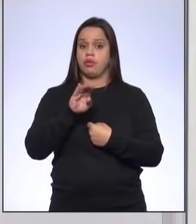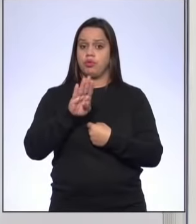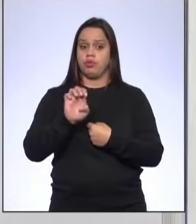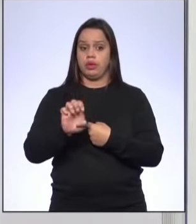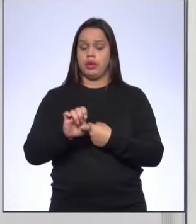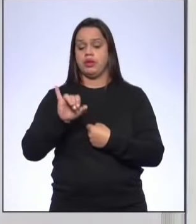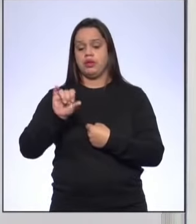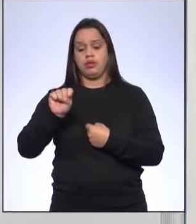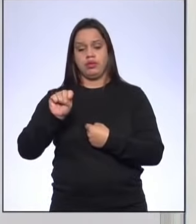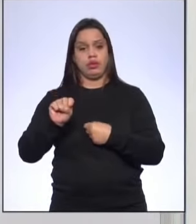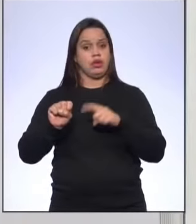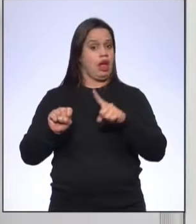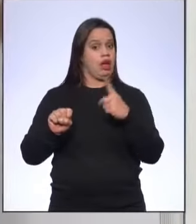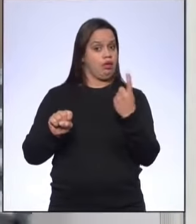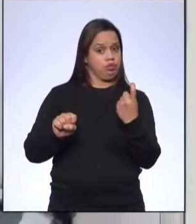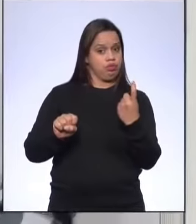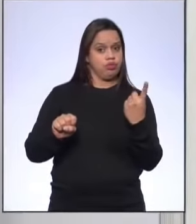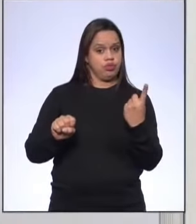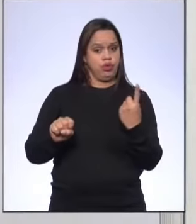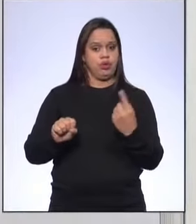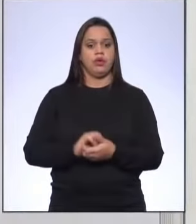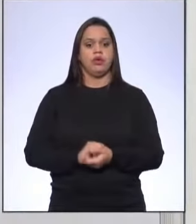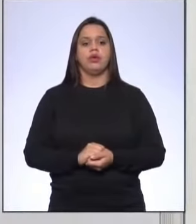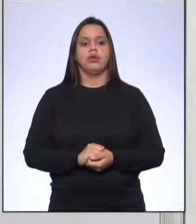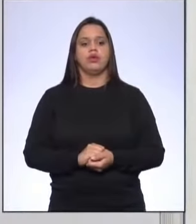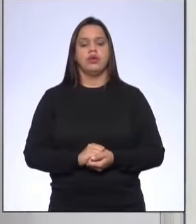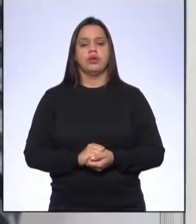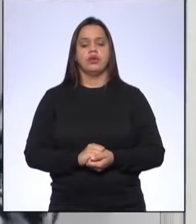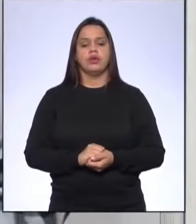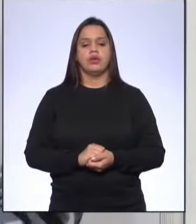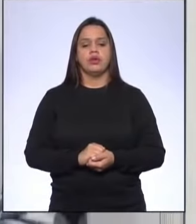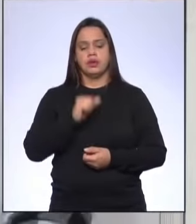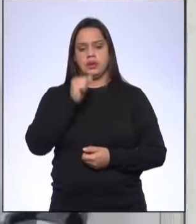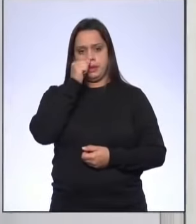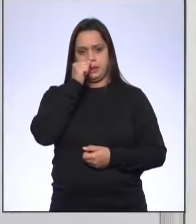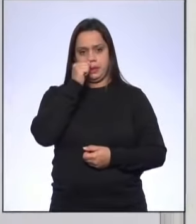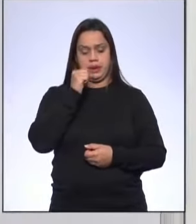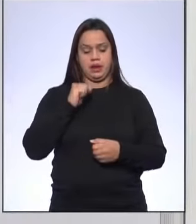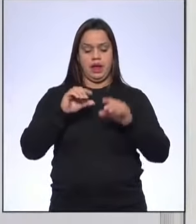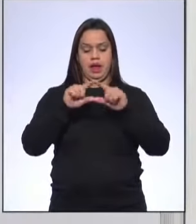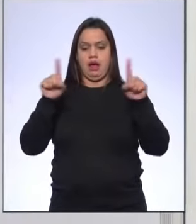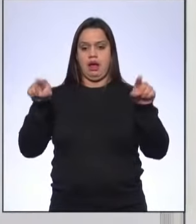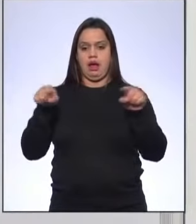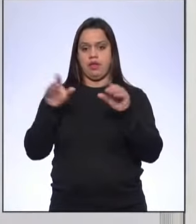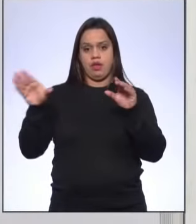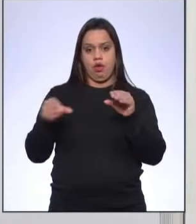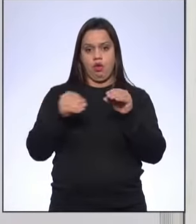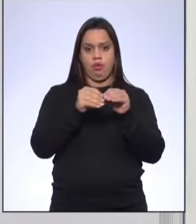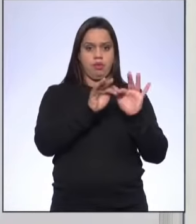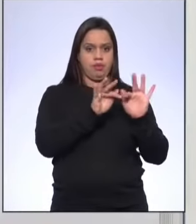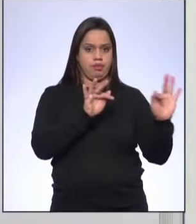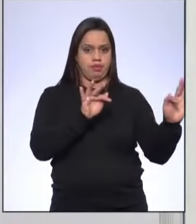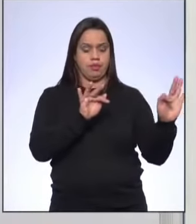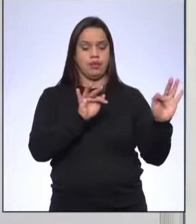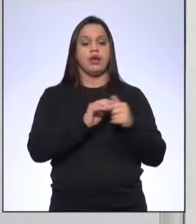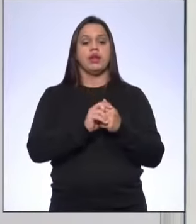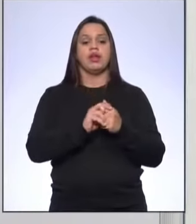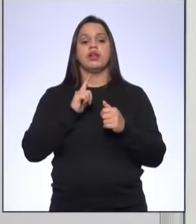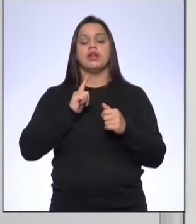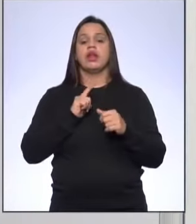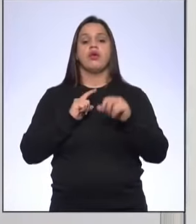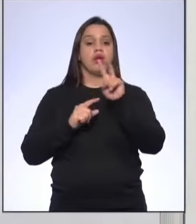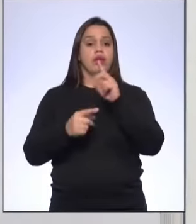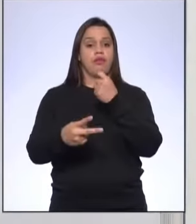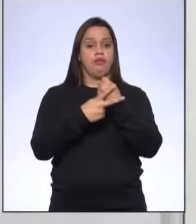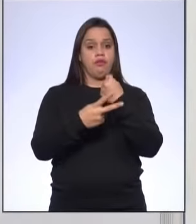singular vai ser esse daqui e aqui tem o resto da frase que é o complemento oração então eu tenho o verbo e o